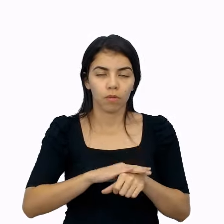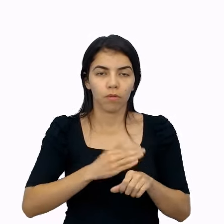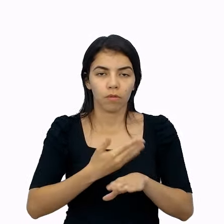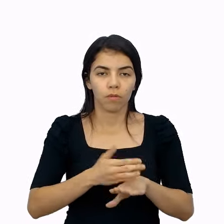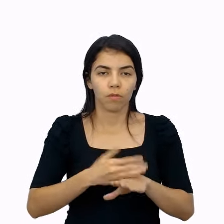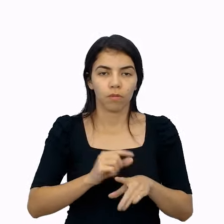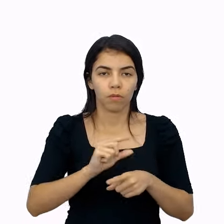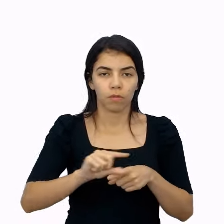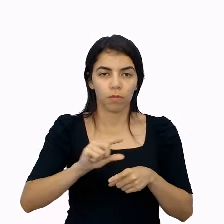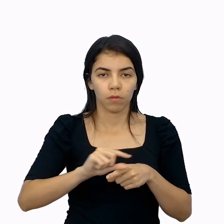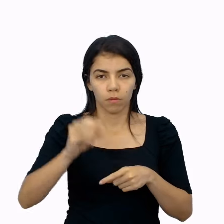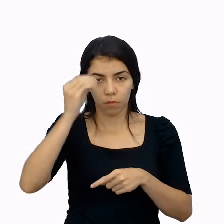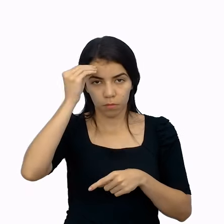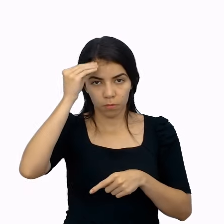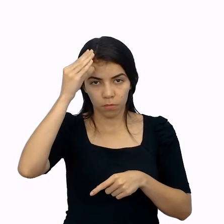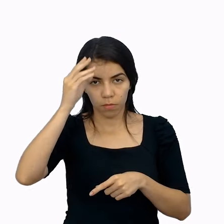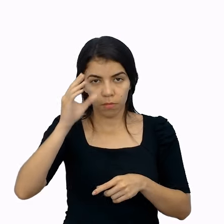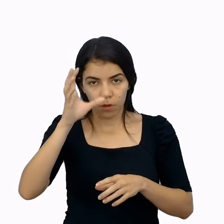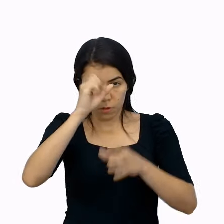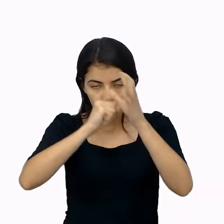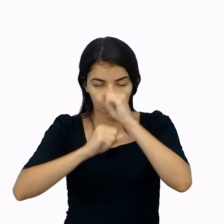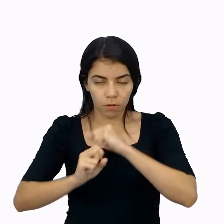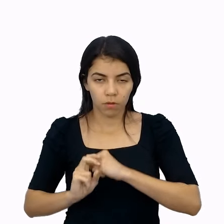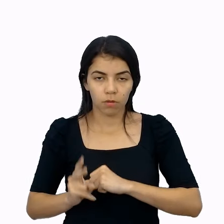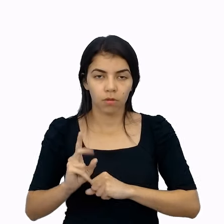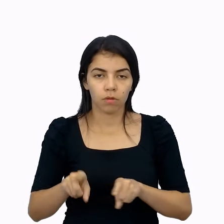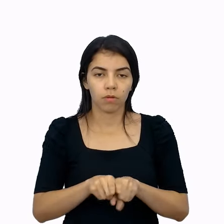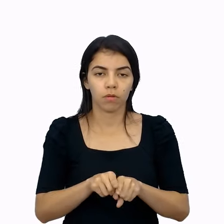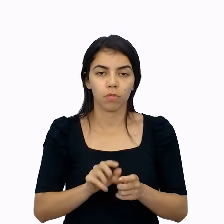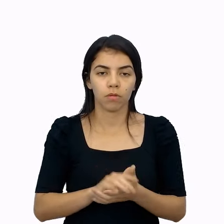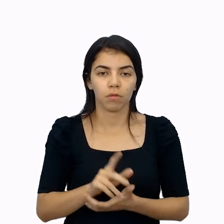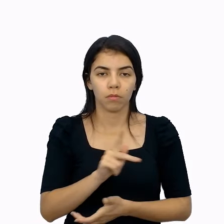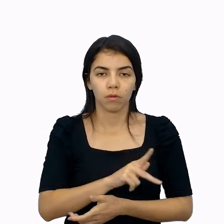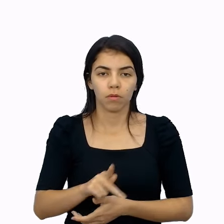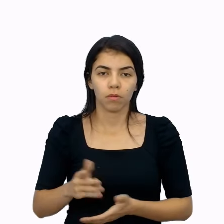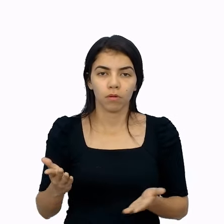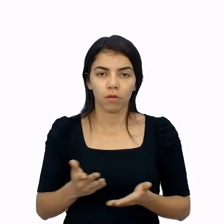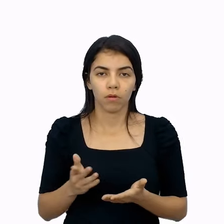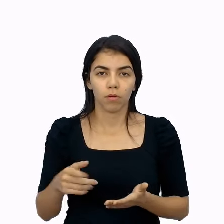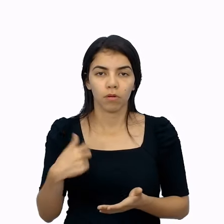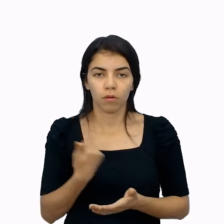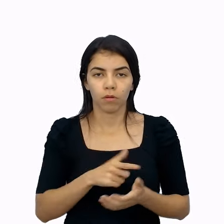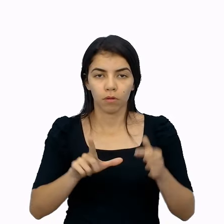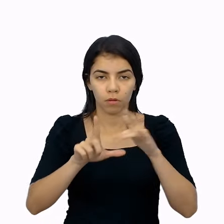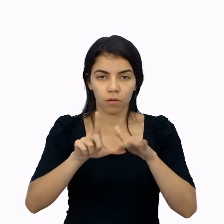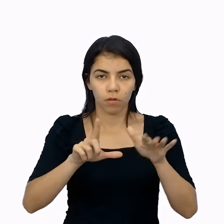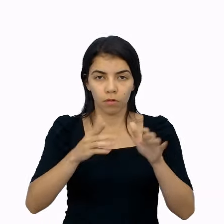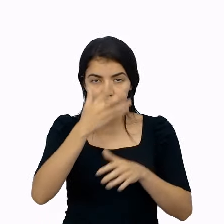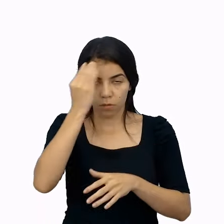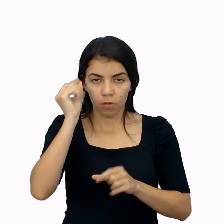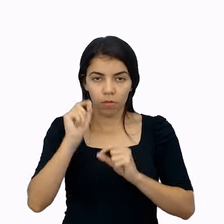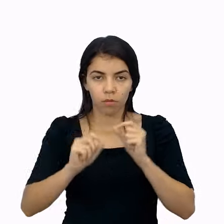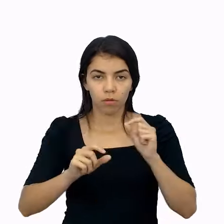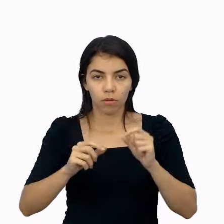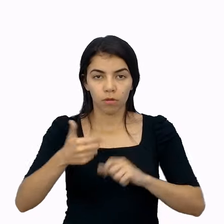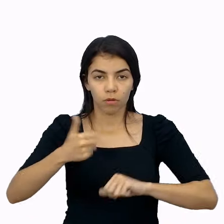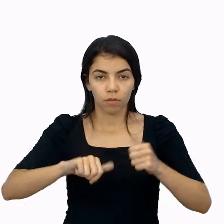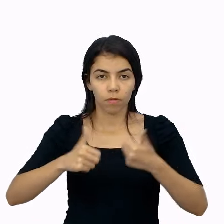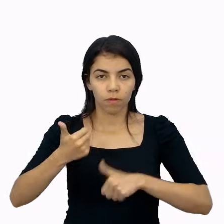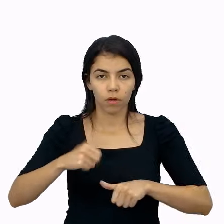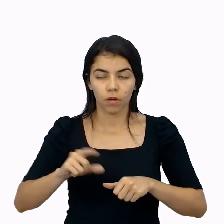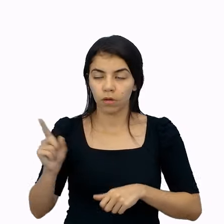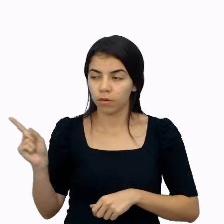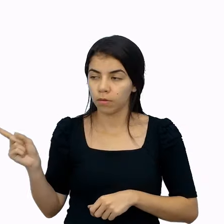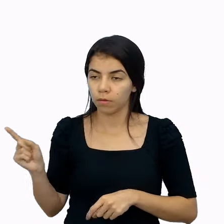nas pílulas do conhecimento do aprender sempre. Professores, como estamos falando de avaliação, não se esqueçam de nos avaliar, né? É